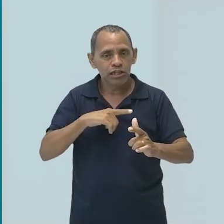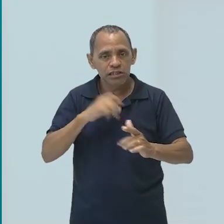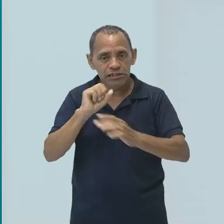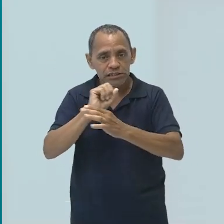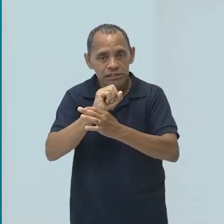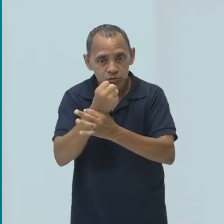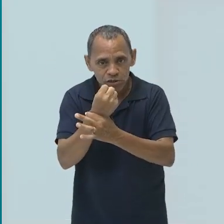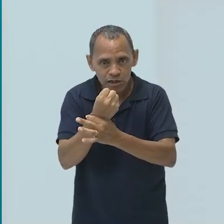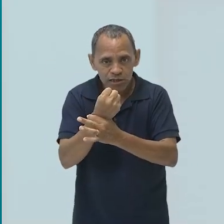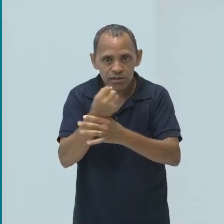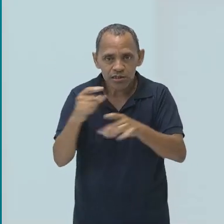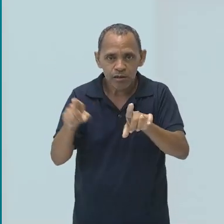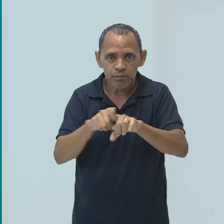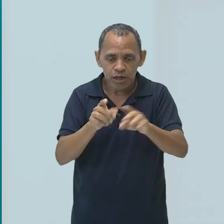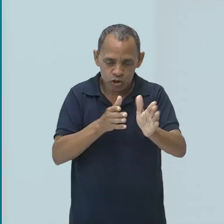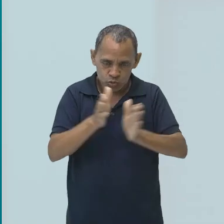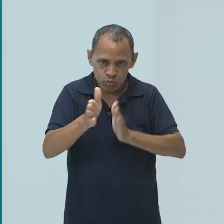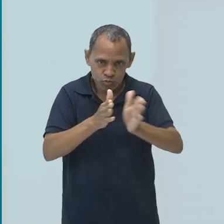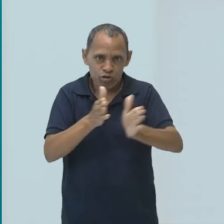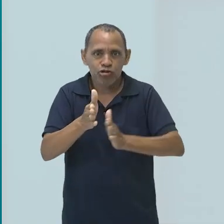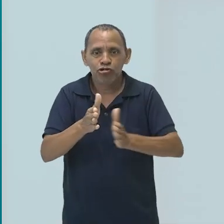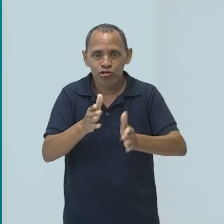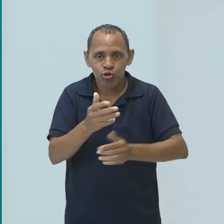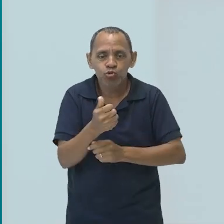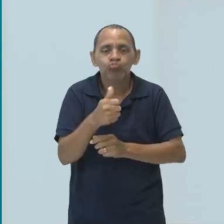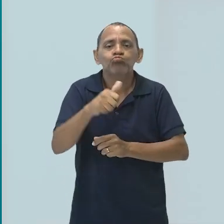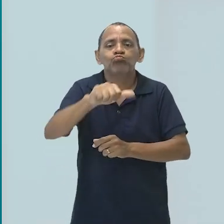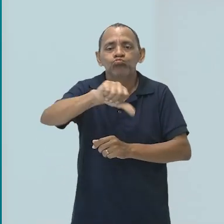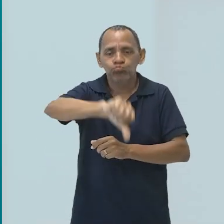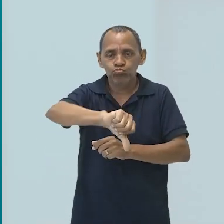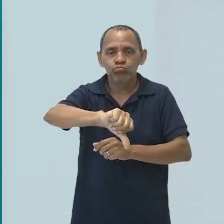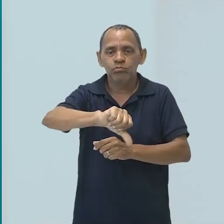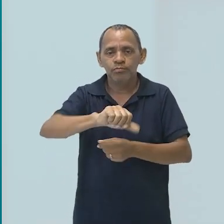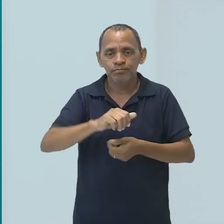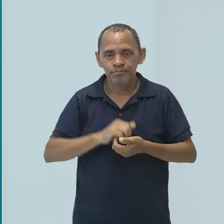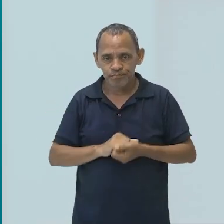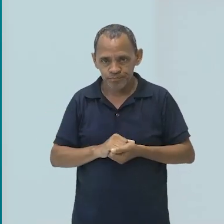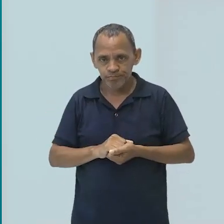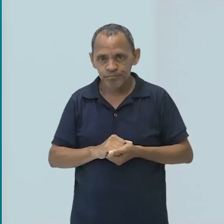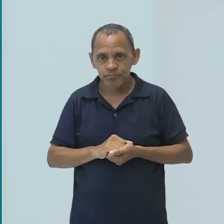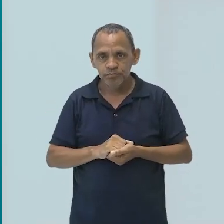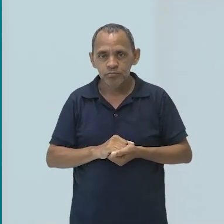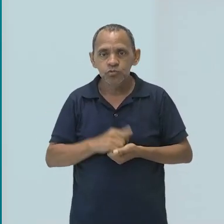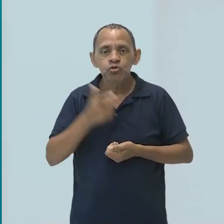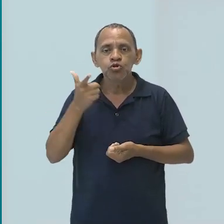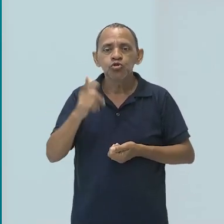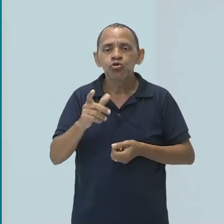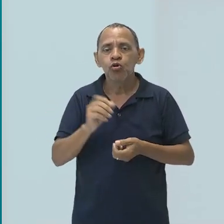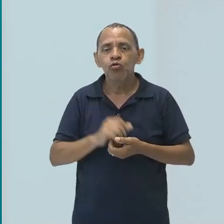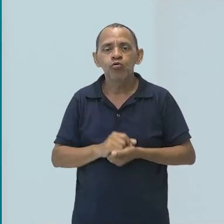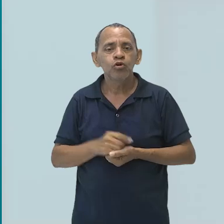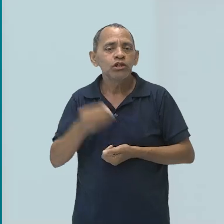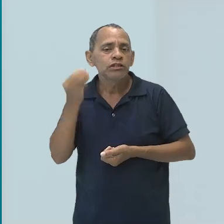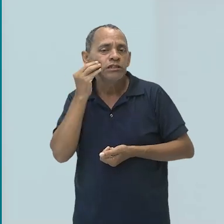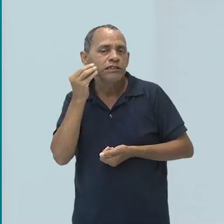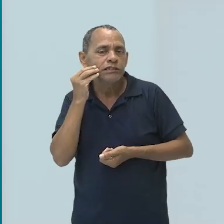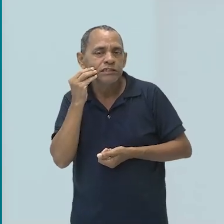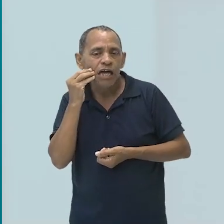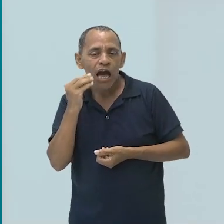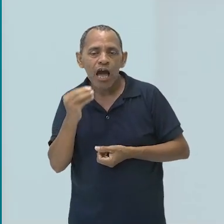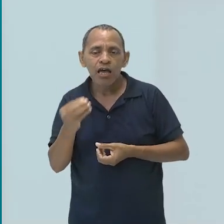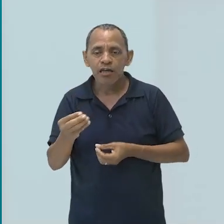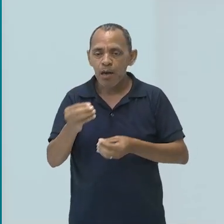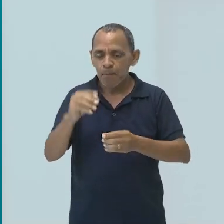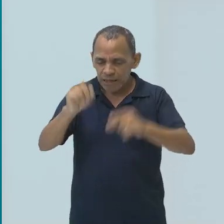fazer durante esse momento de crise, né? E, mais uma vez, não tente colocar nada na boca dessa vítima. Às vezes